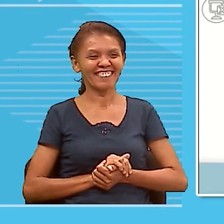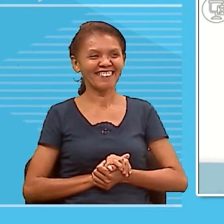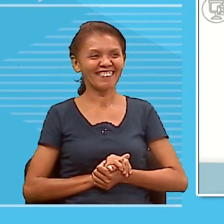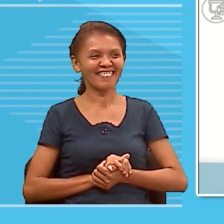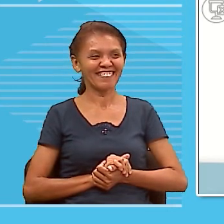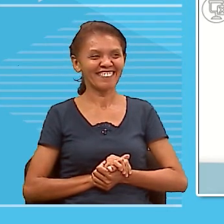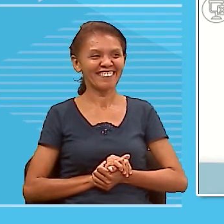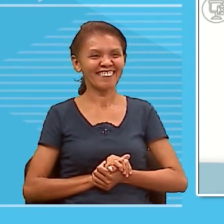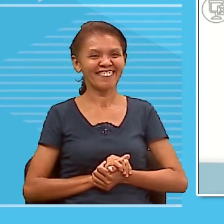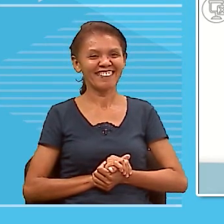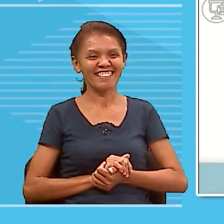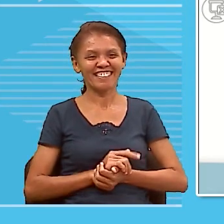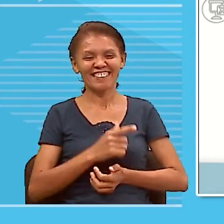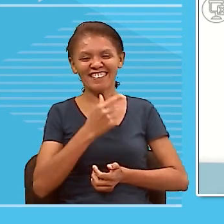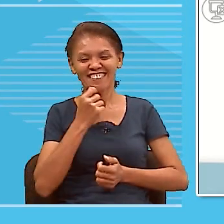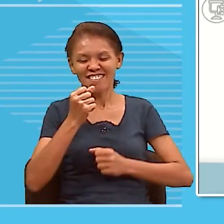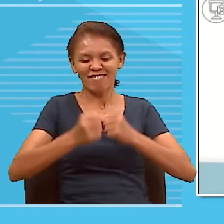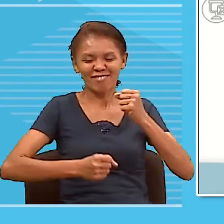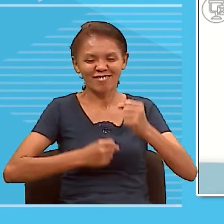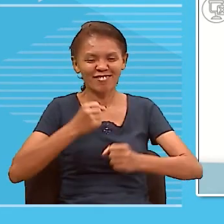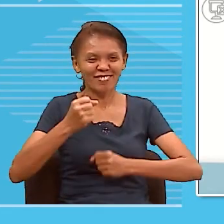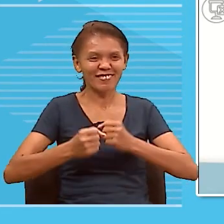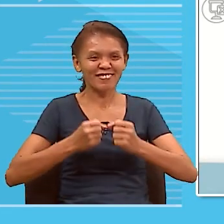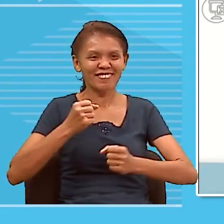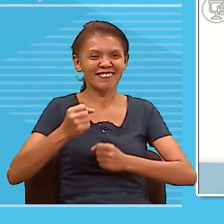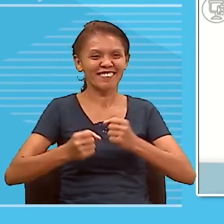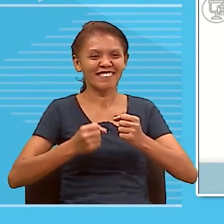ah daquele corredor Certo